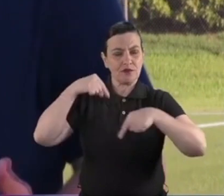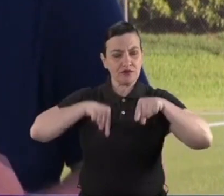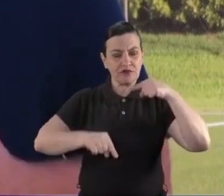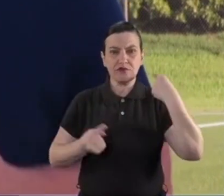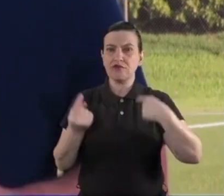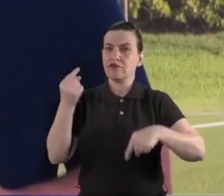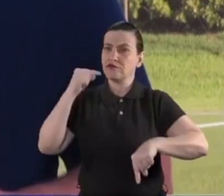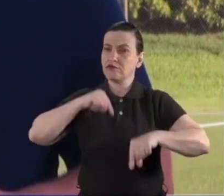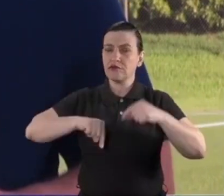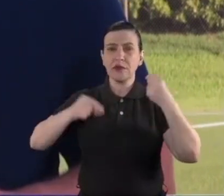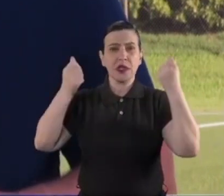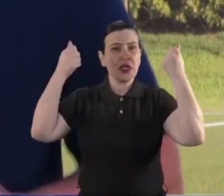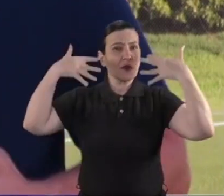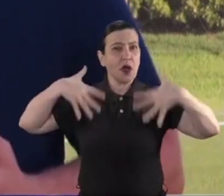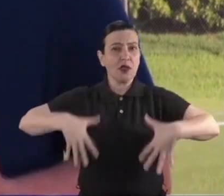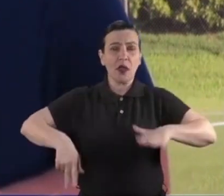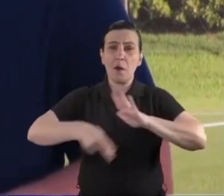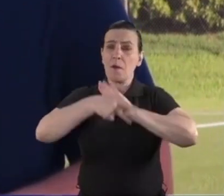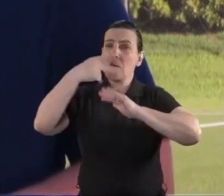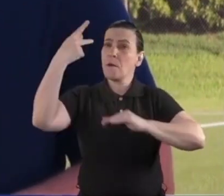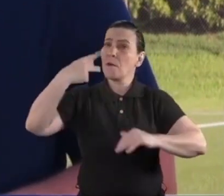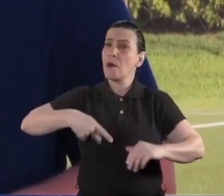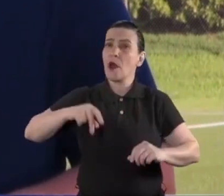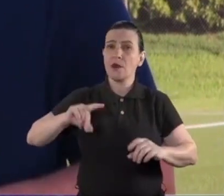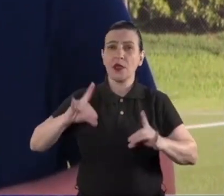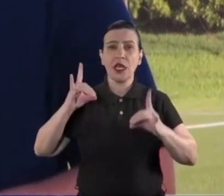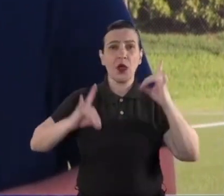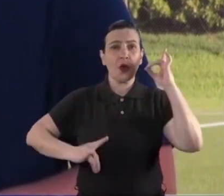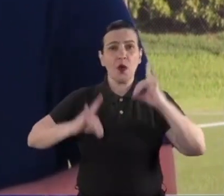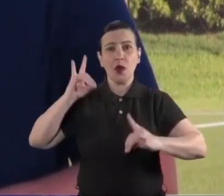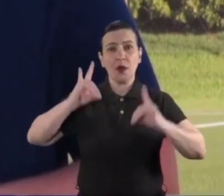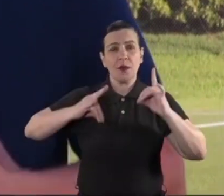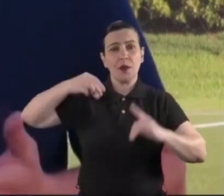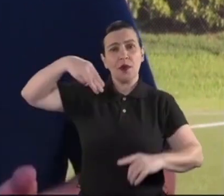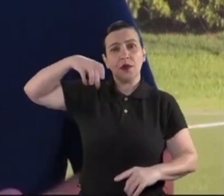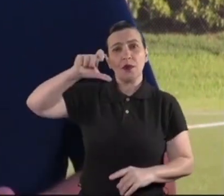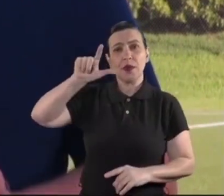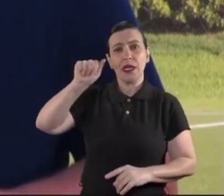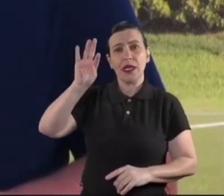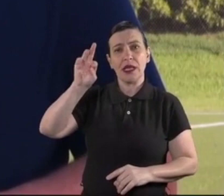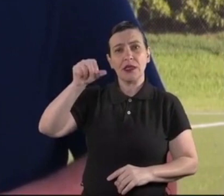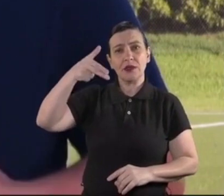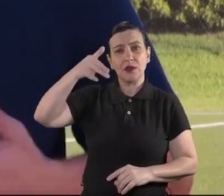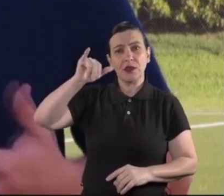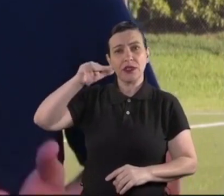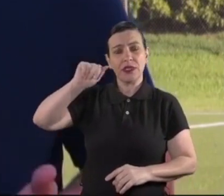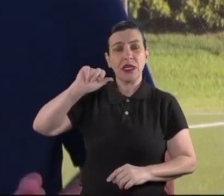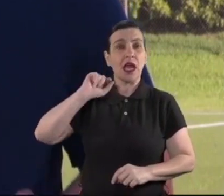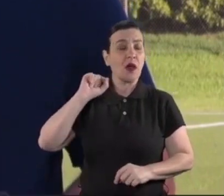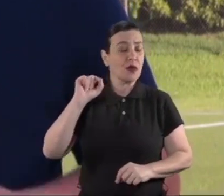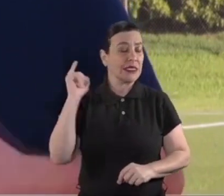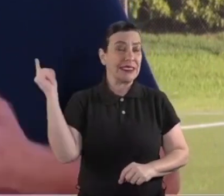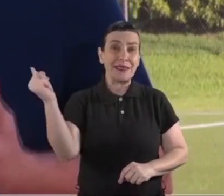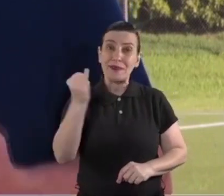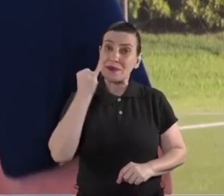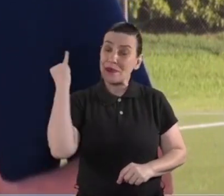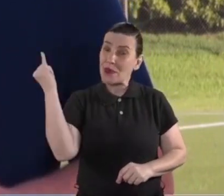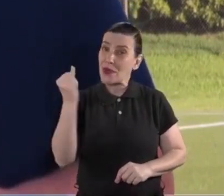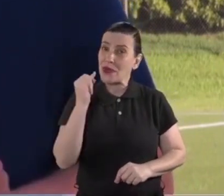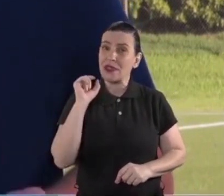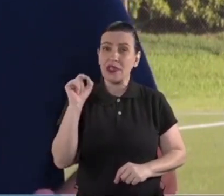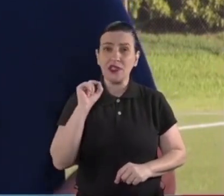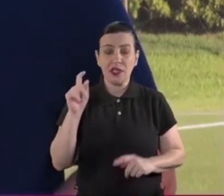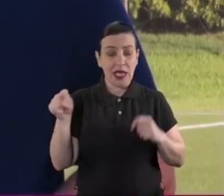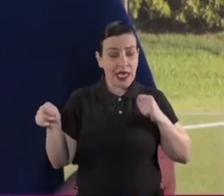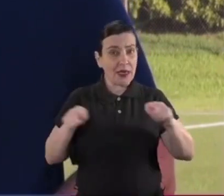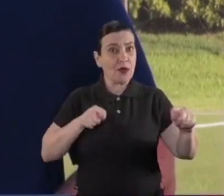a produção natural do próprio corpo, de um hormônio chamado melatonina. A melatonina desempenha um grande papel na